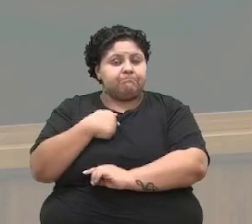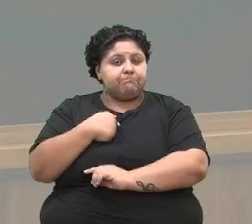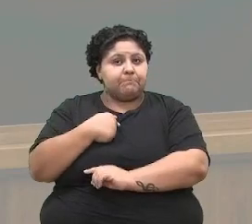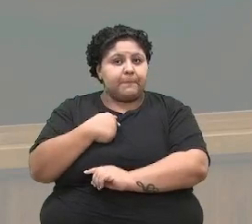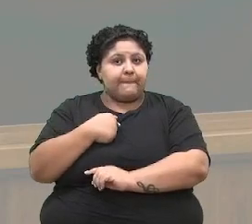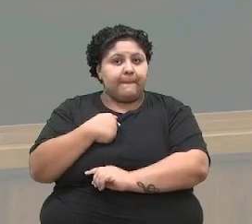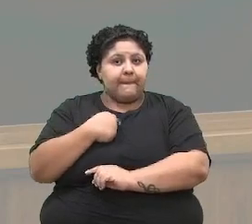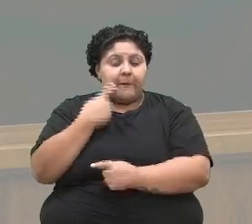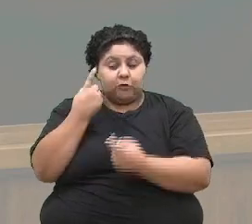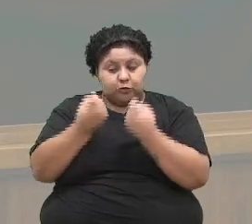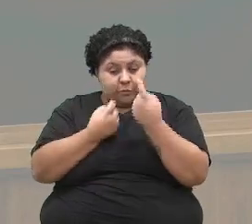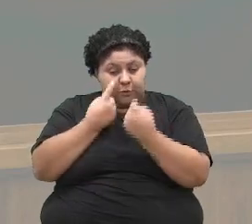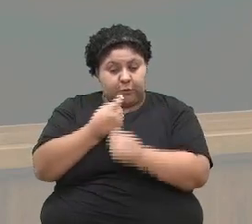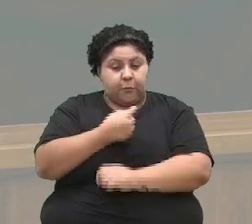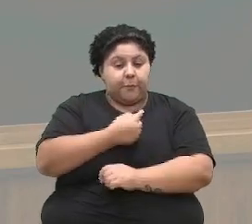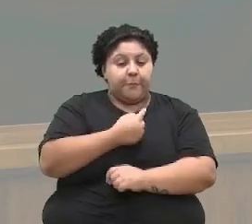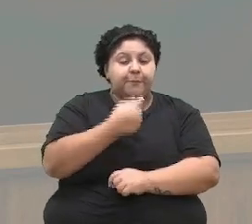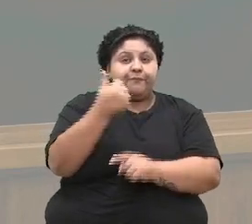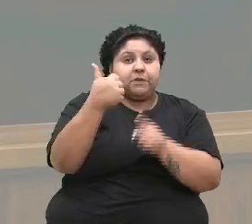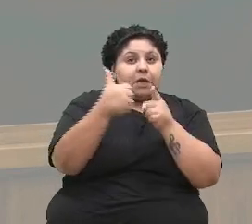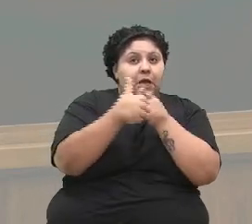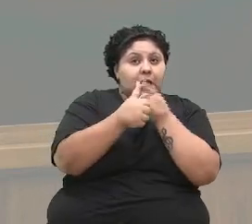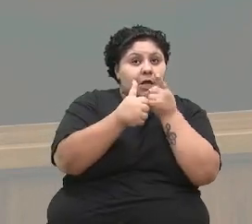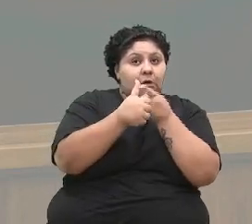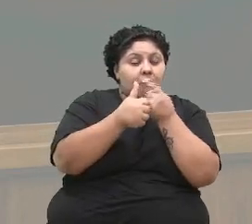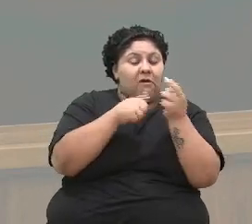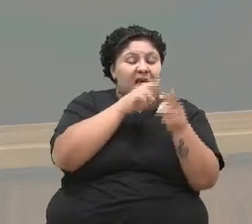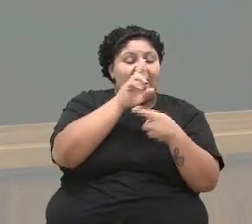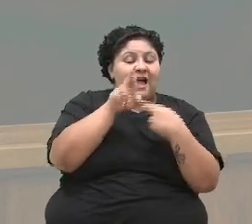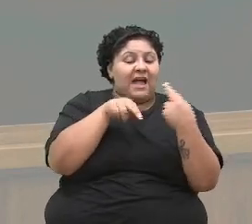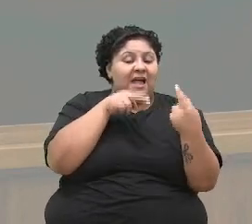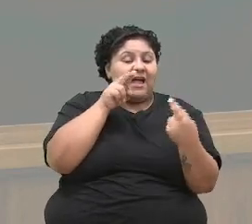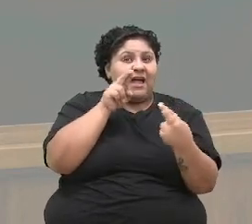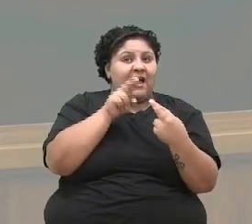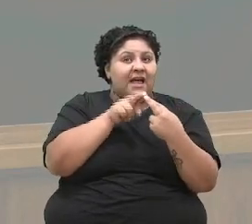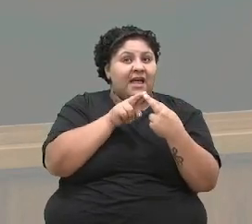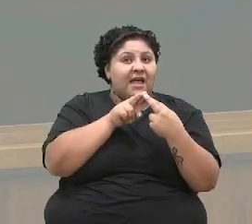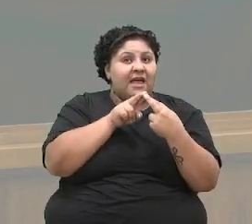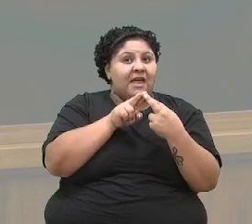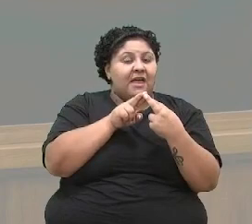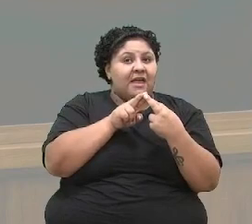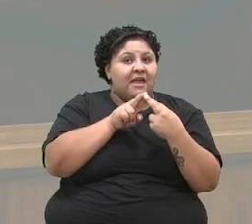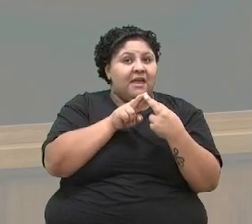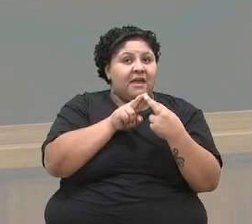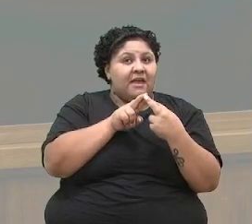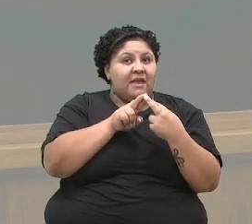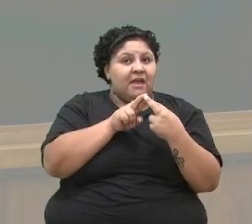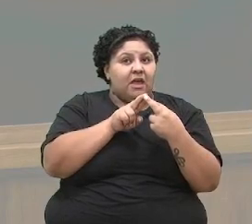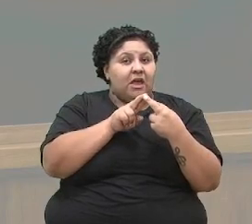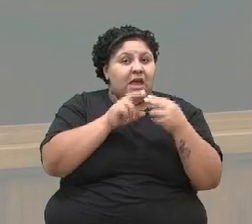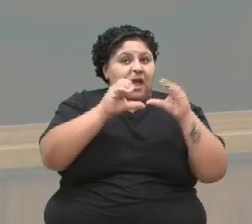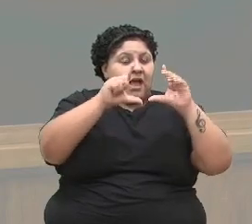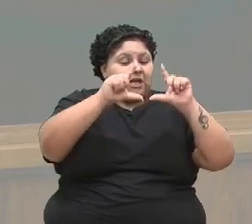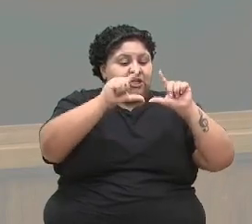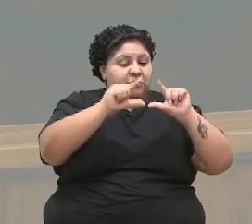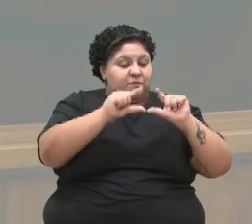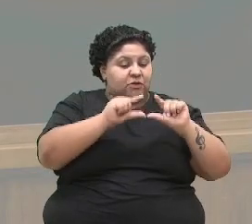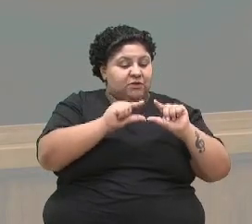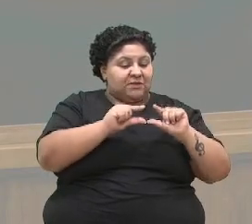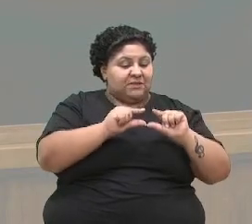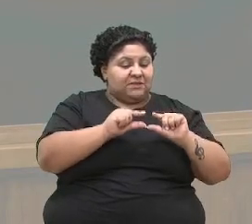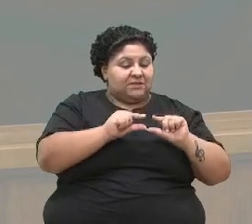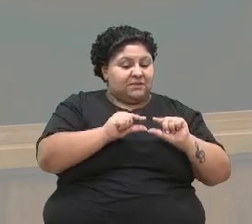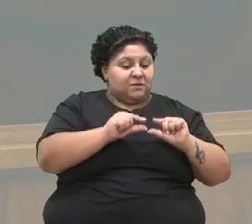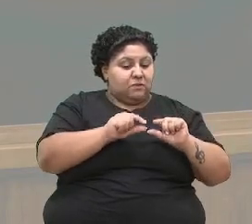nos preocupam. Uma delas é em relação ao rebaixamento do meio-fio. Me parece que isso